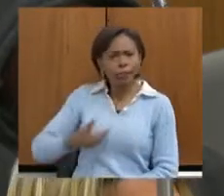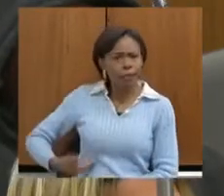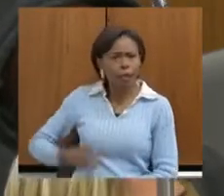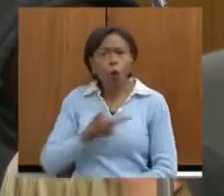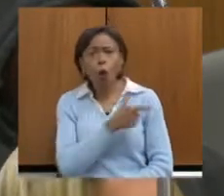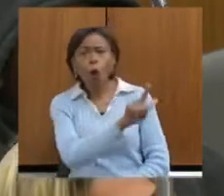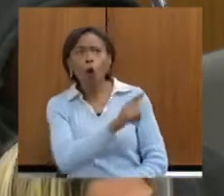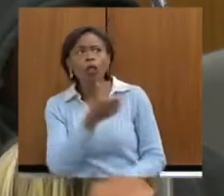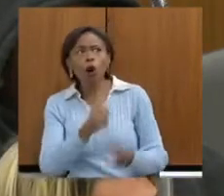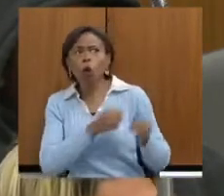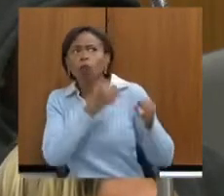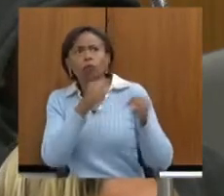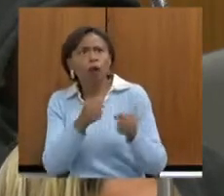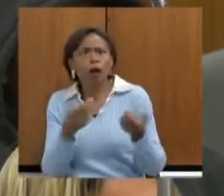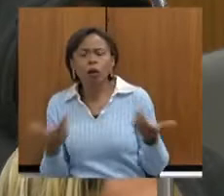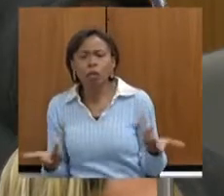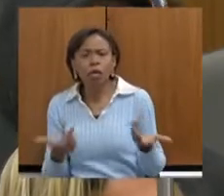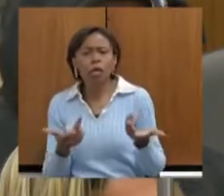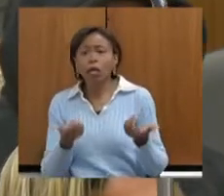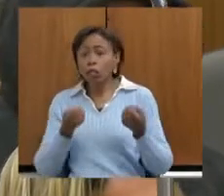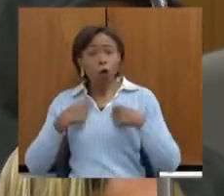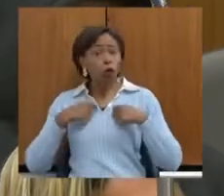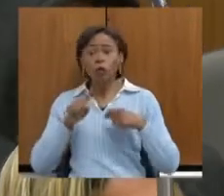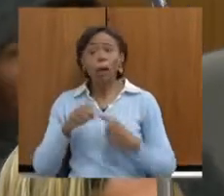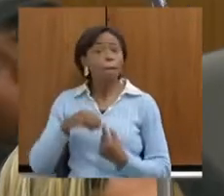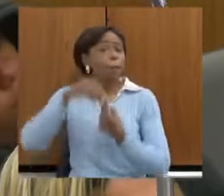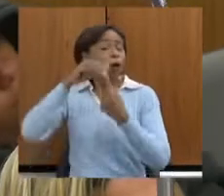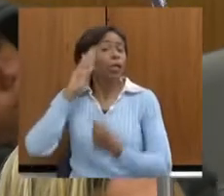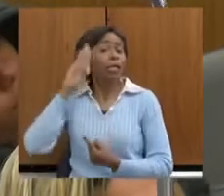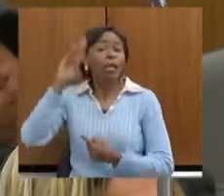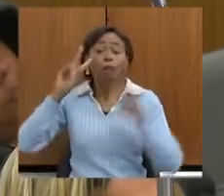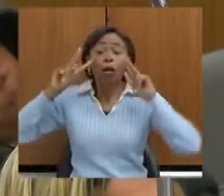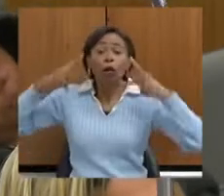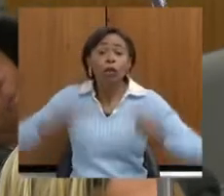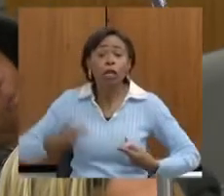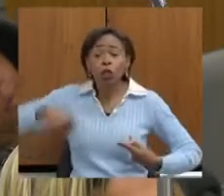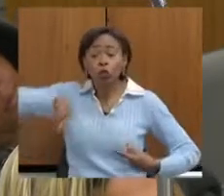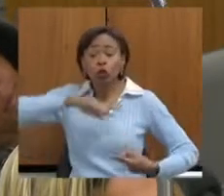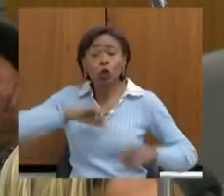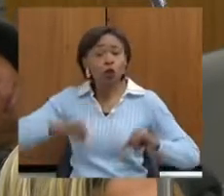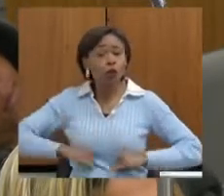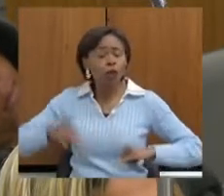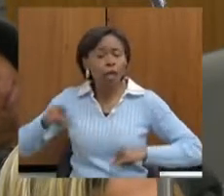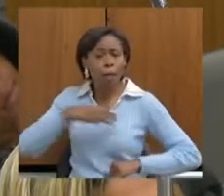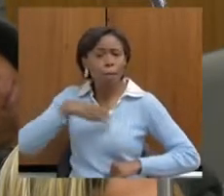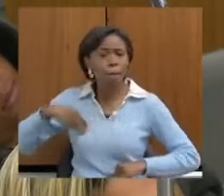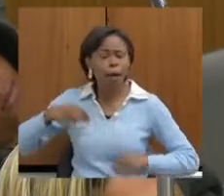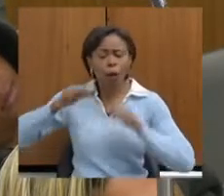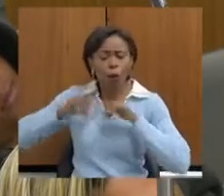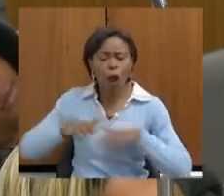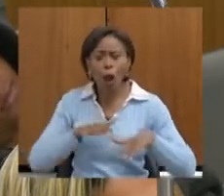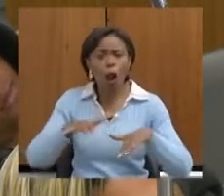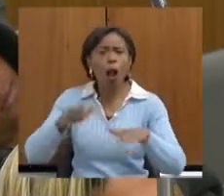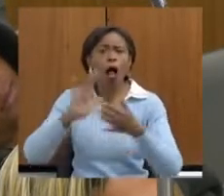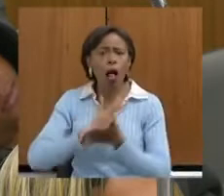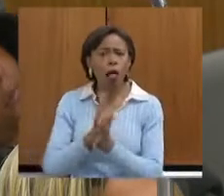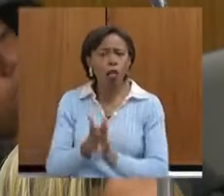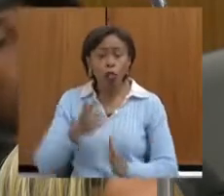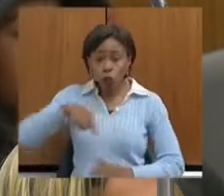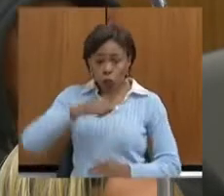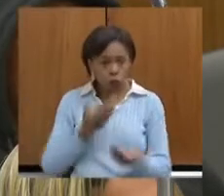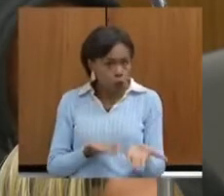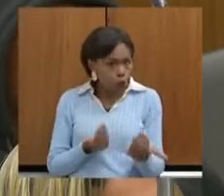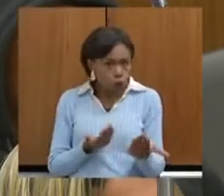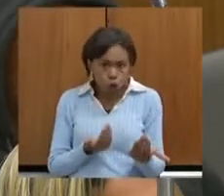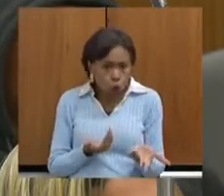outra autoridade não nos coloca como prioridade para sermos reconhecidos como atingidos porque nós jovens nós não estão